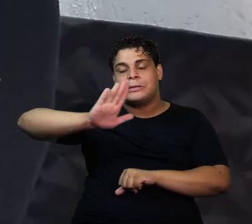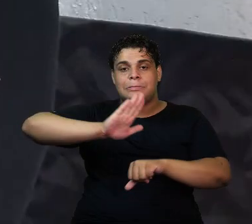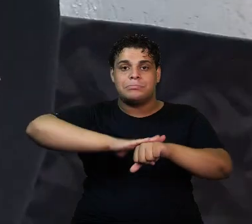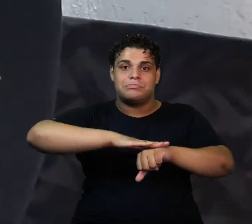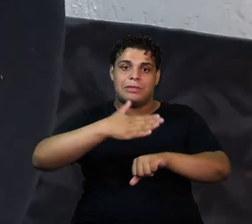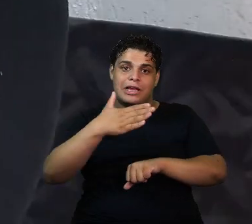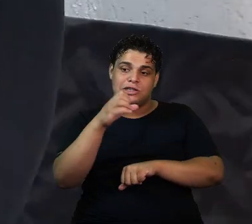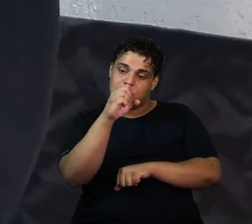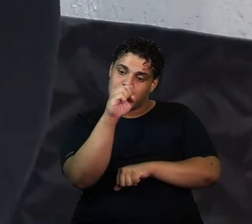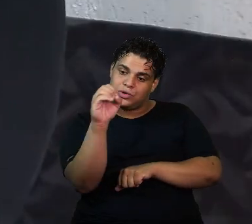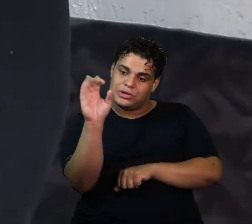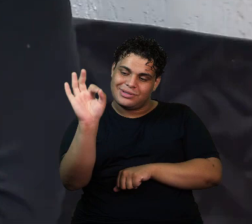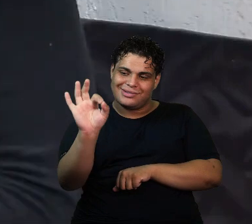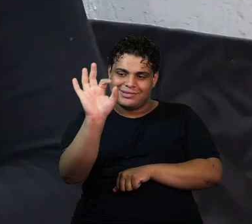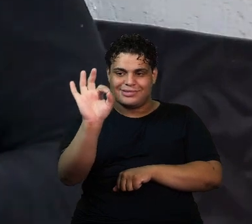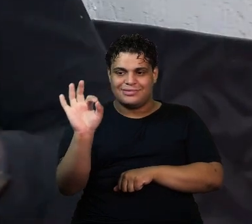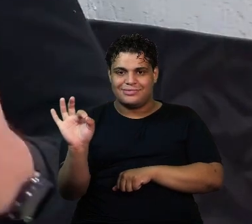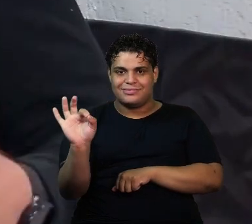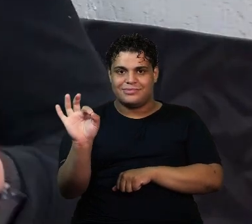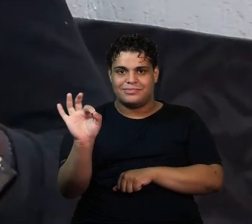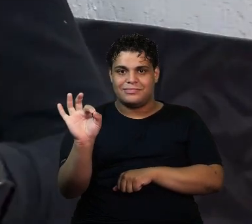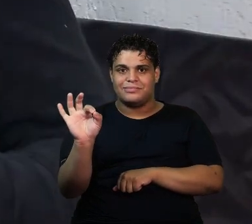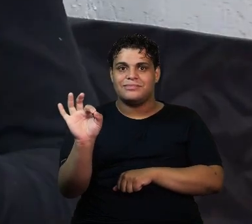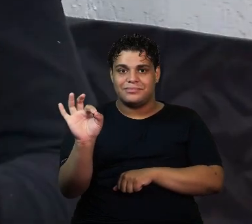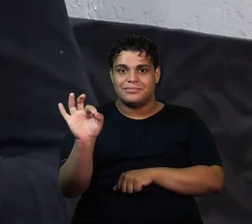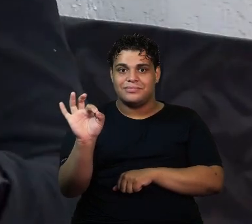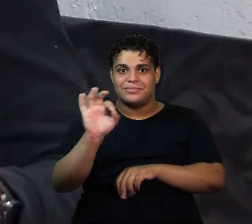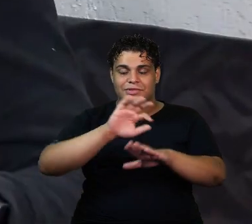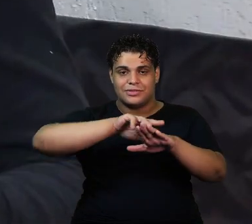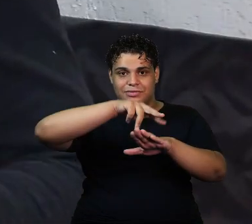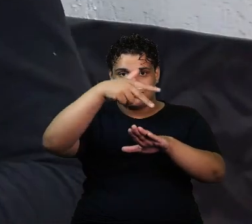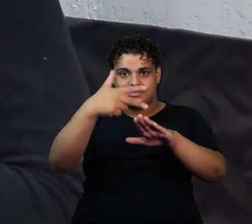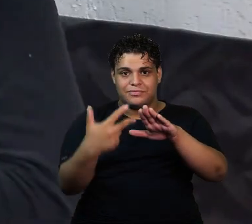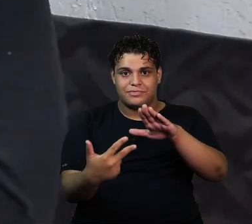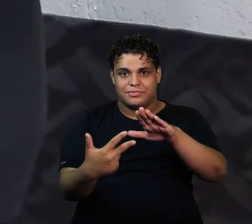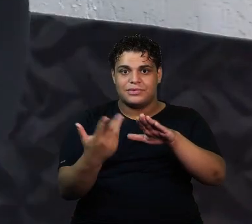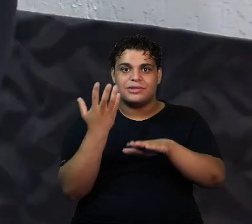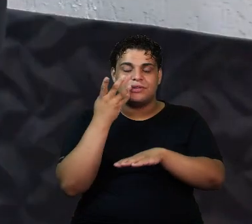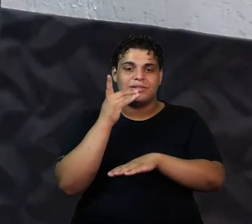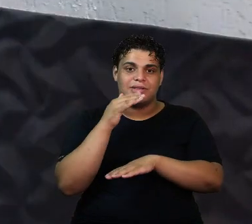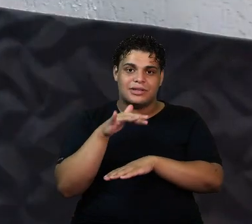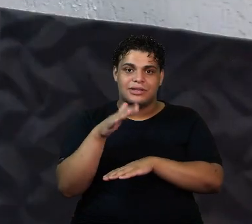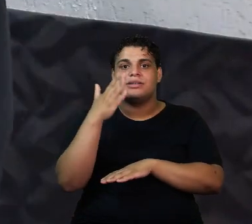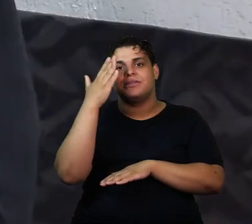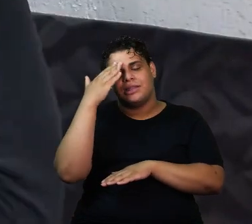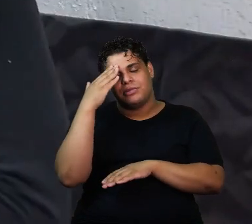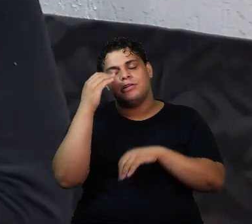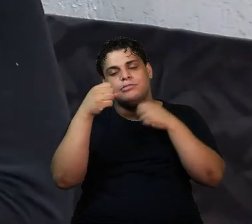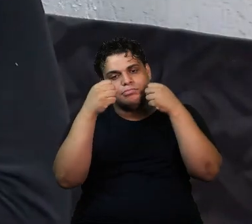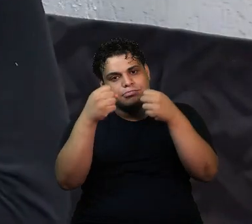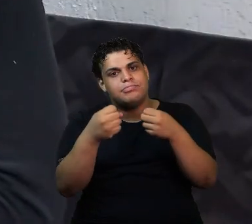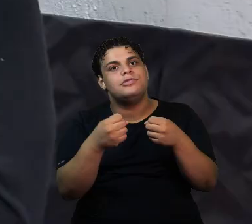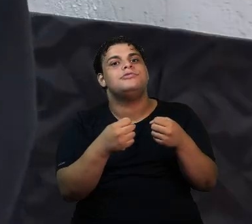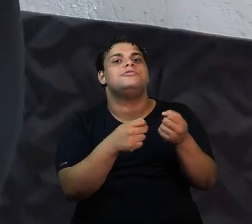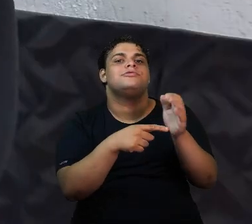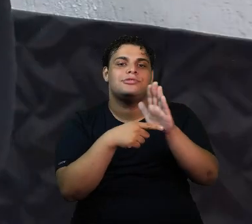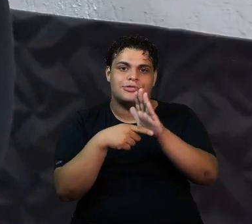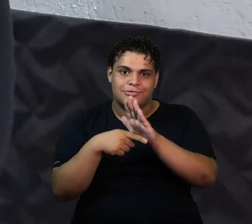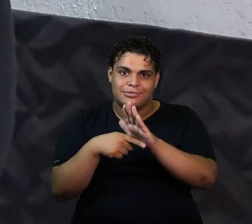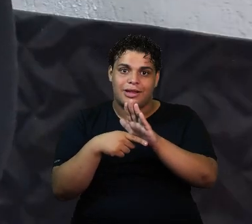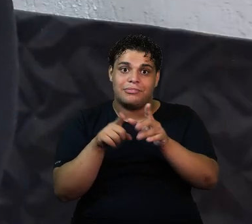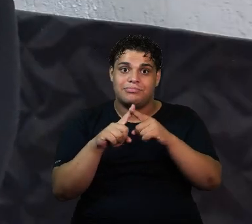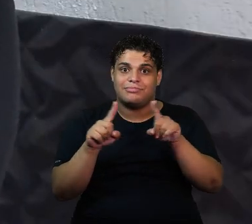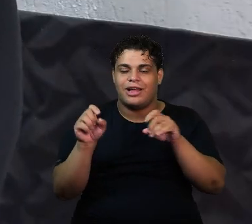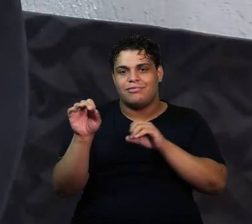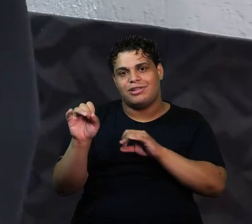de 80% ali o afogamento, ou seja, a criança saber nadar, ela pode ajudar muito a prevenir, mas essa educação é